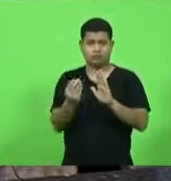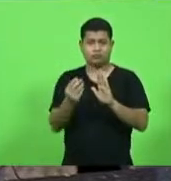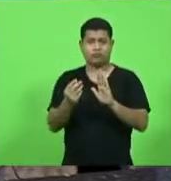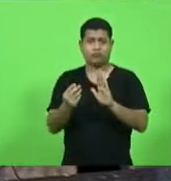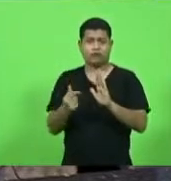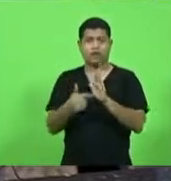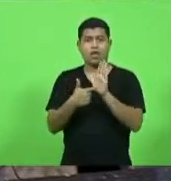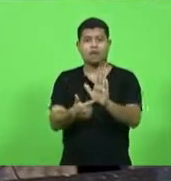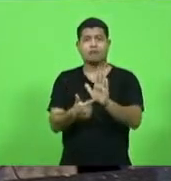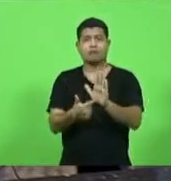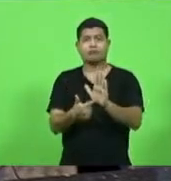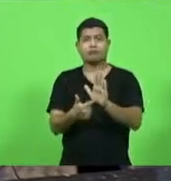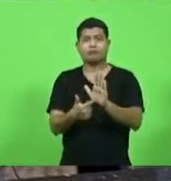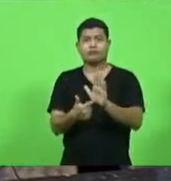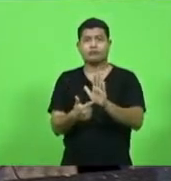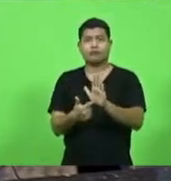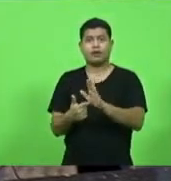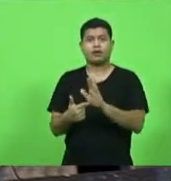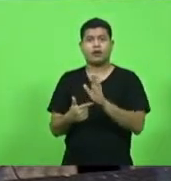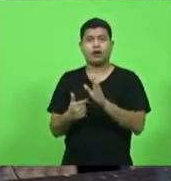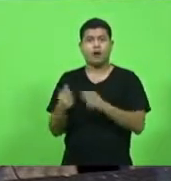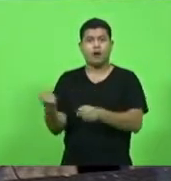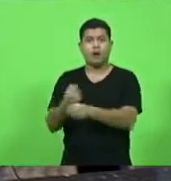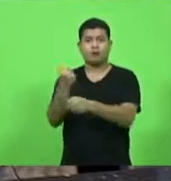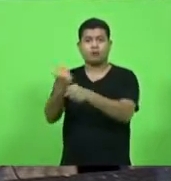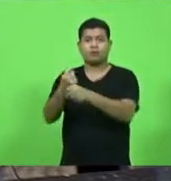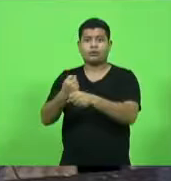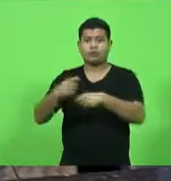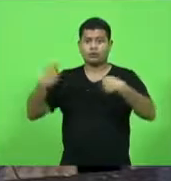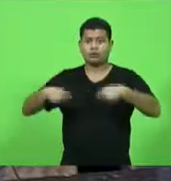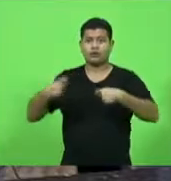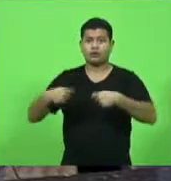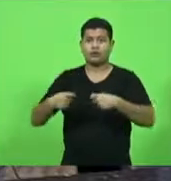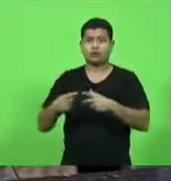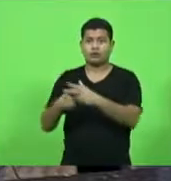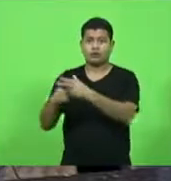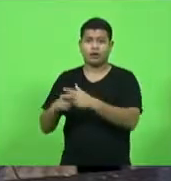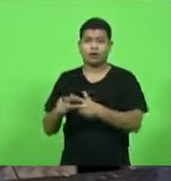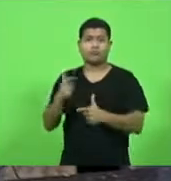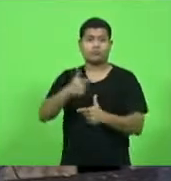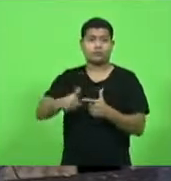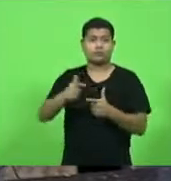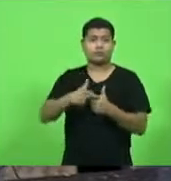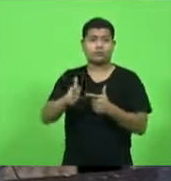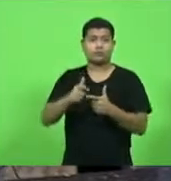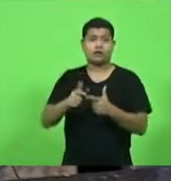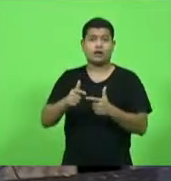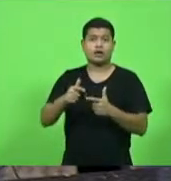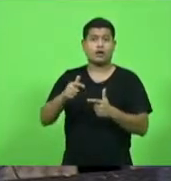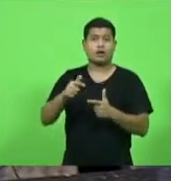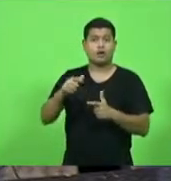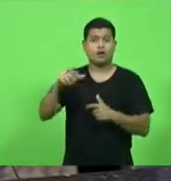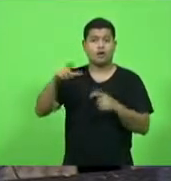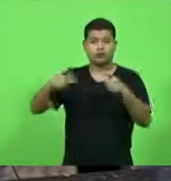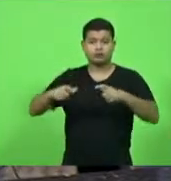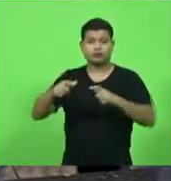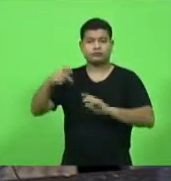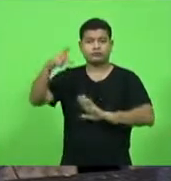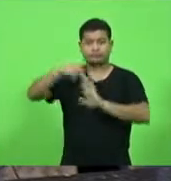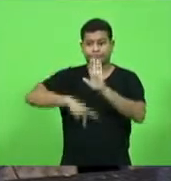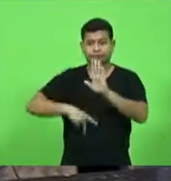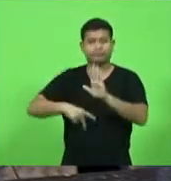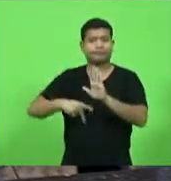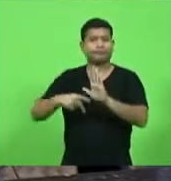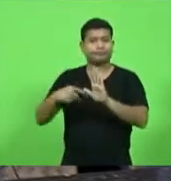apresentam, essas obras, ao serem executadas, apresentaram problemas nos projetos. Então, essas obras ficaram